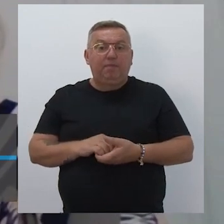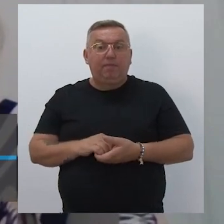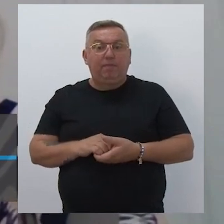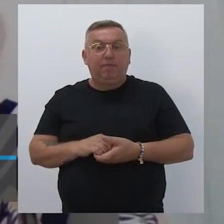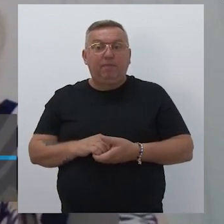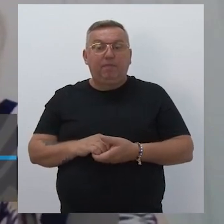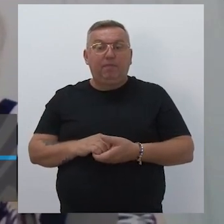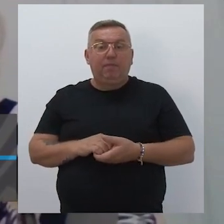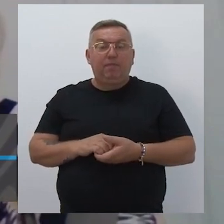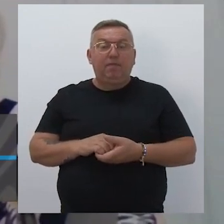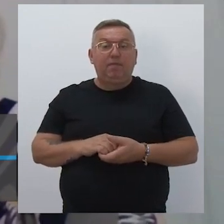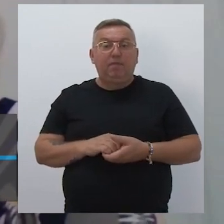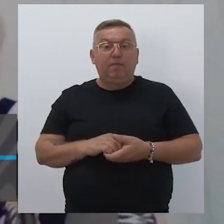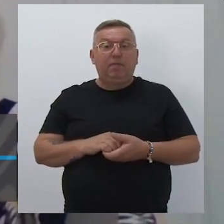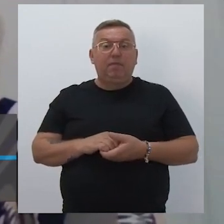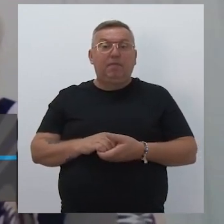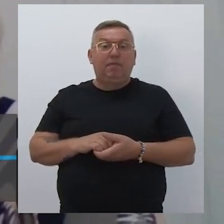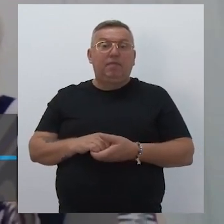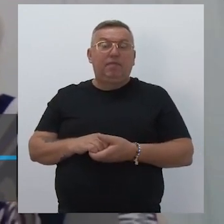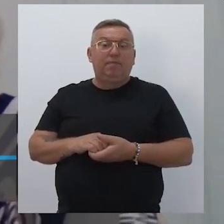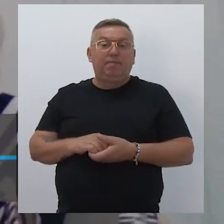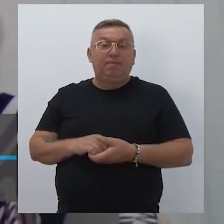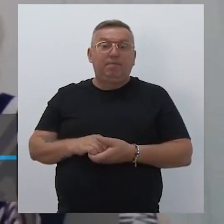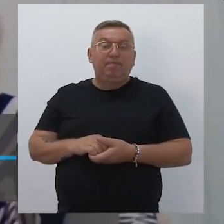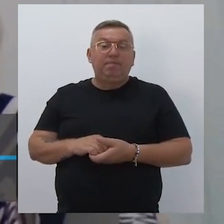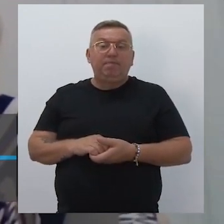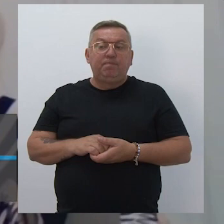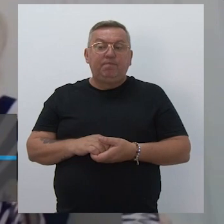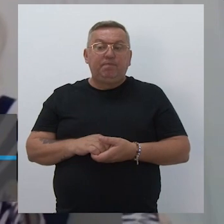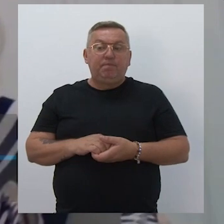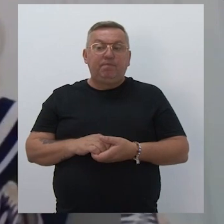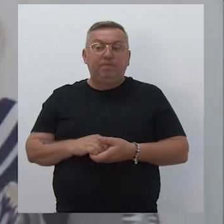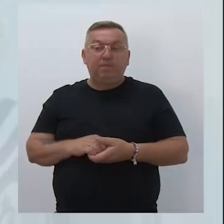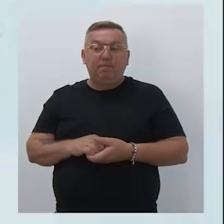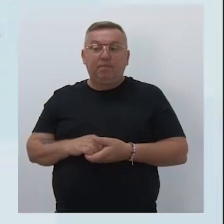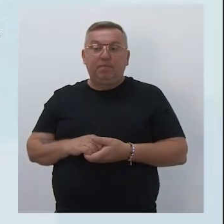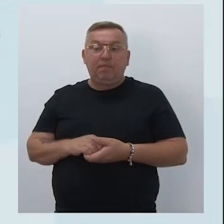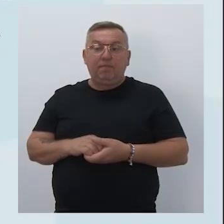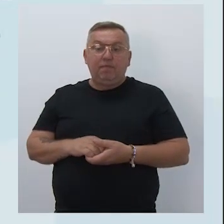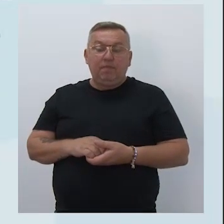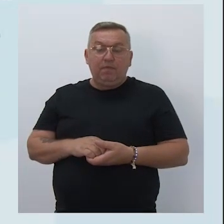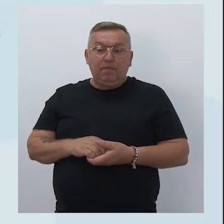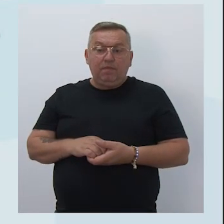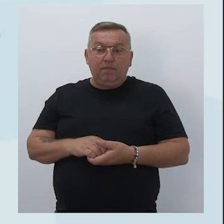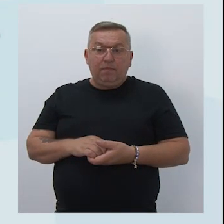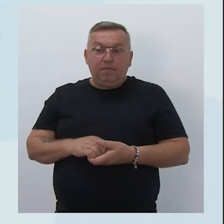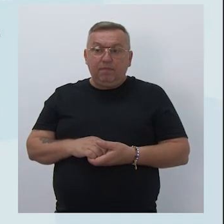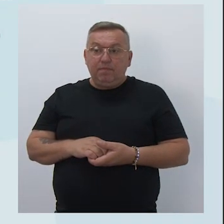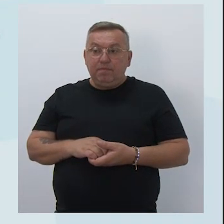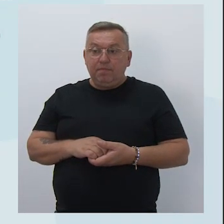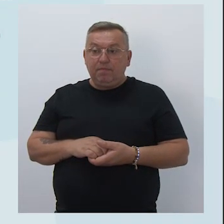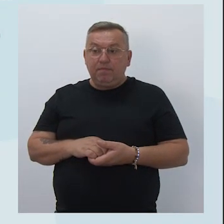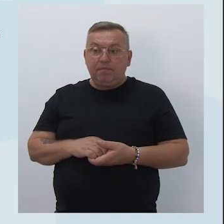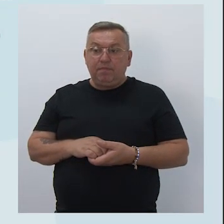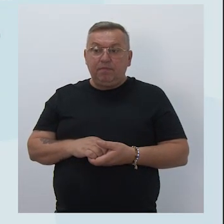indicada nas legislações. Tá? Posso o próximo slide, por favor?